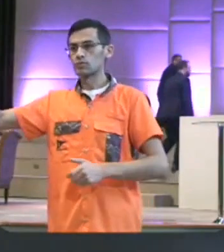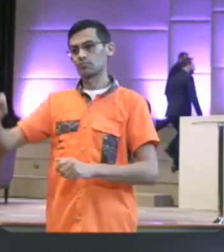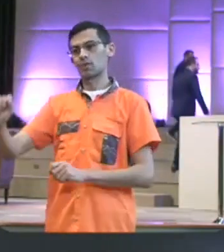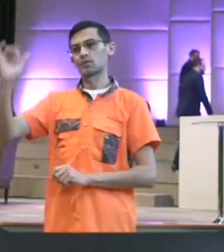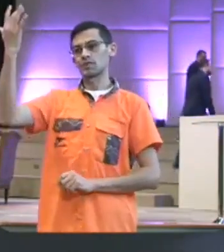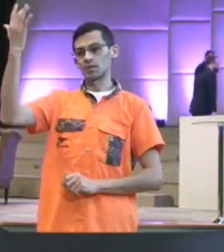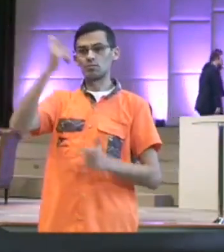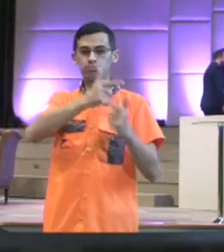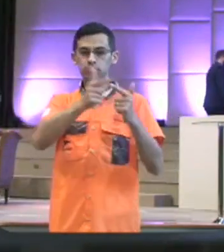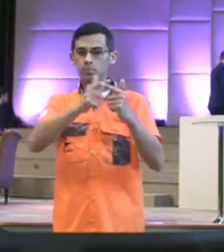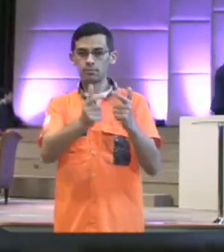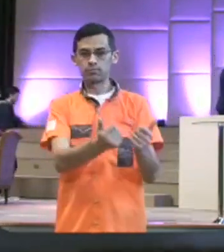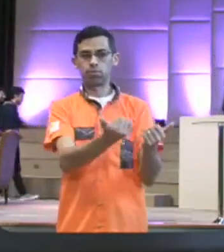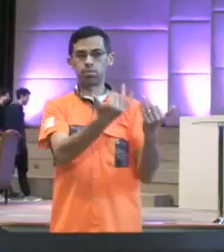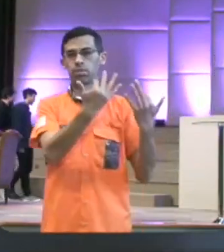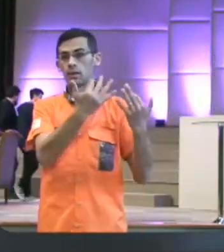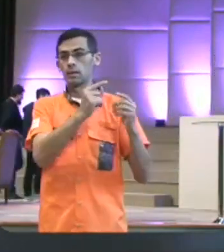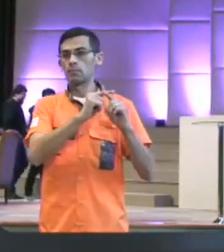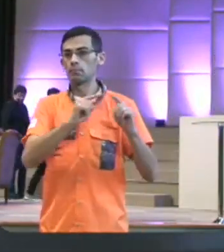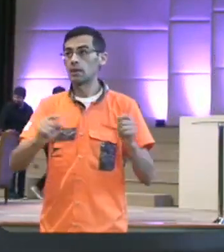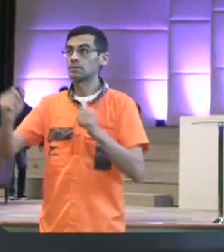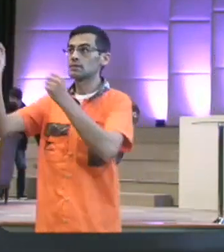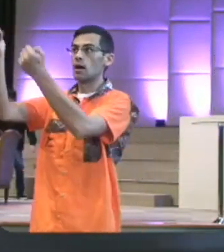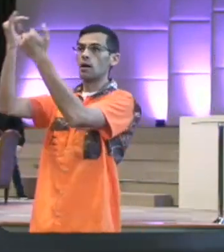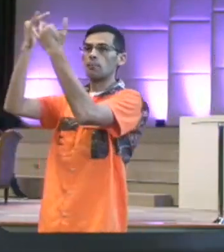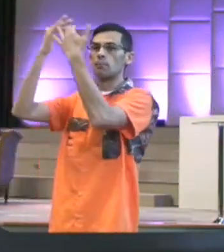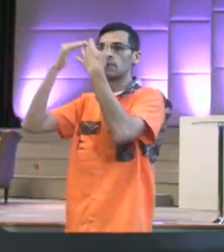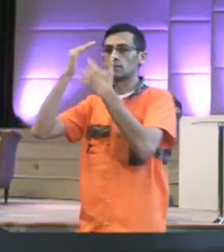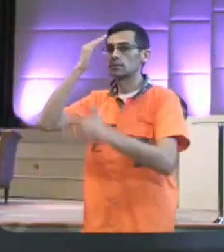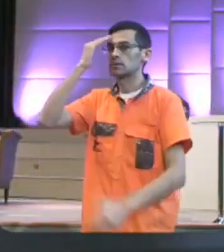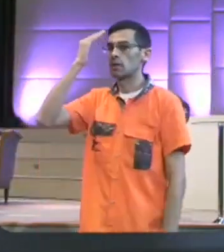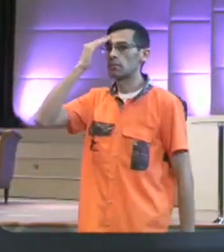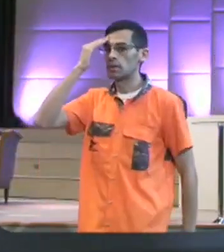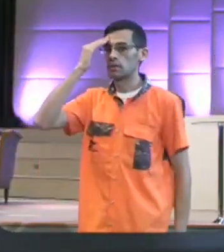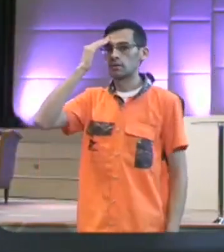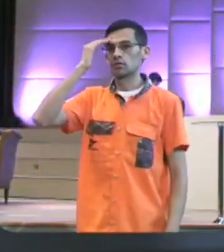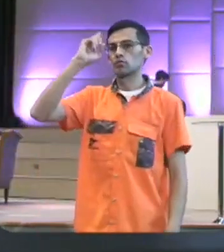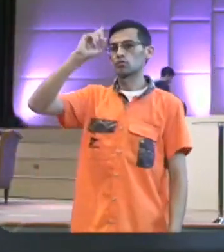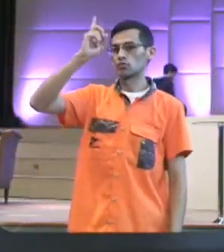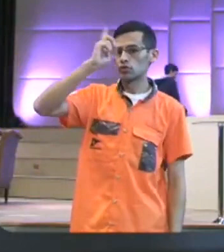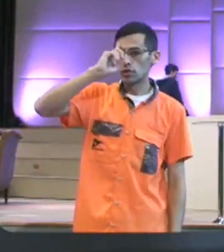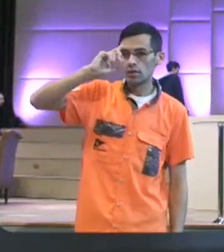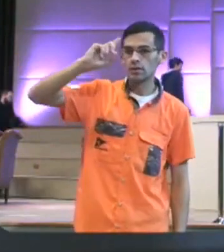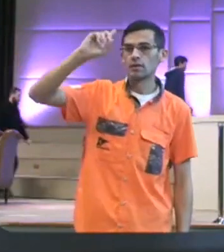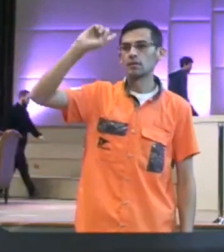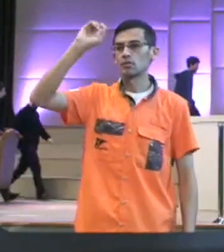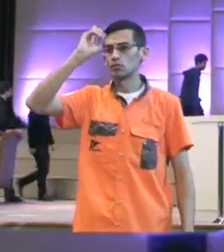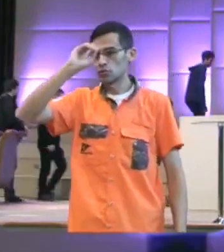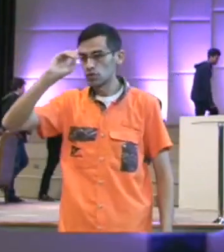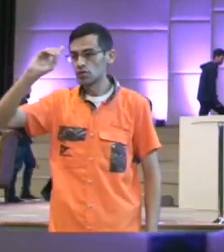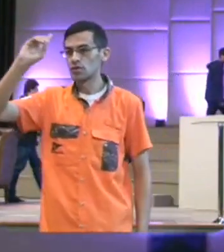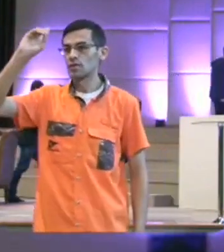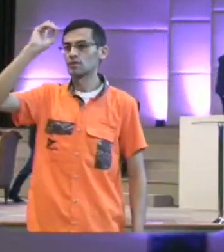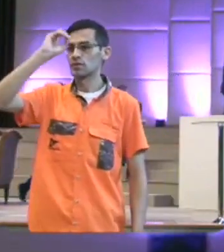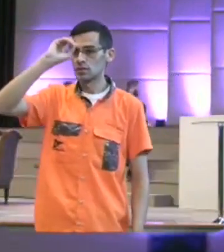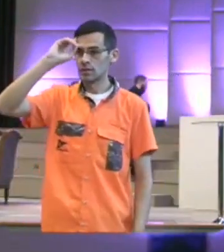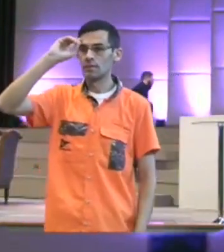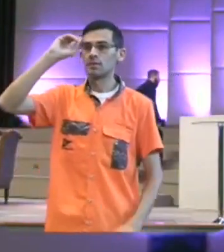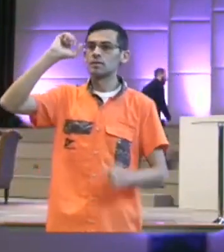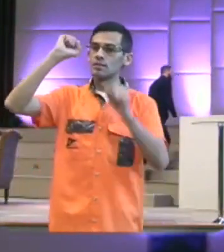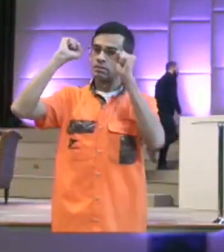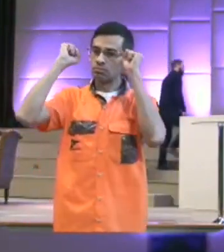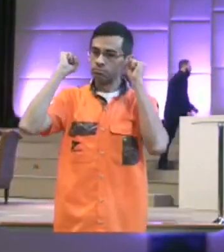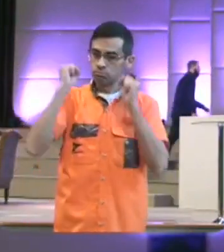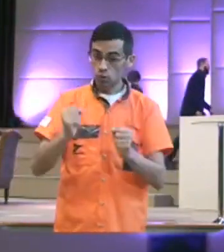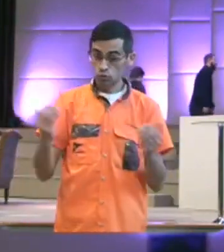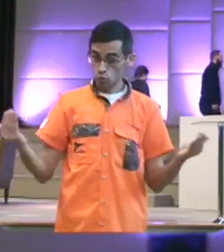virão. Mas a bênção é saber que um dia de cada vez eu vou enfrentar o